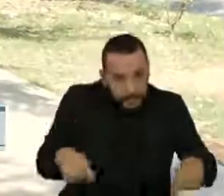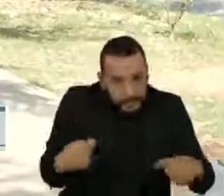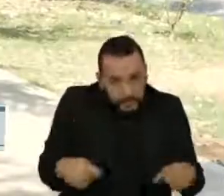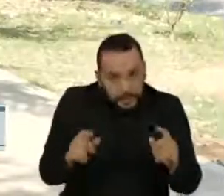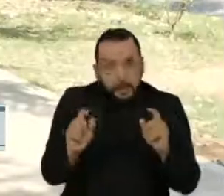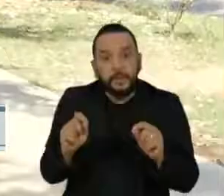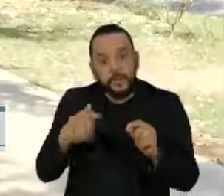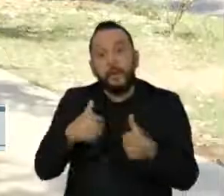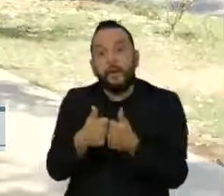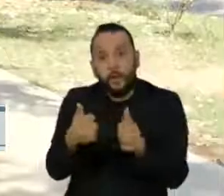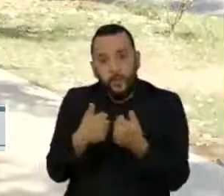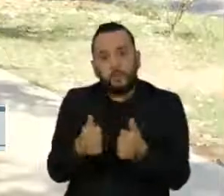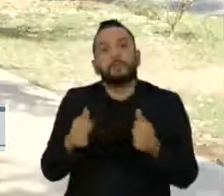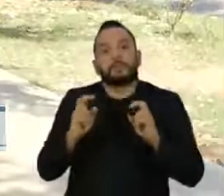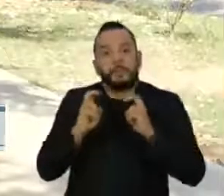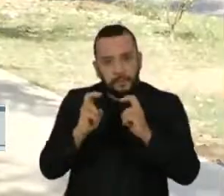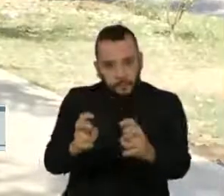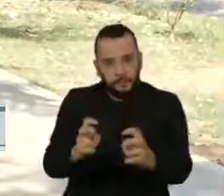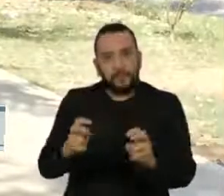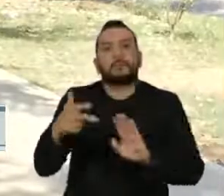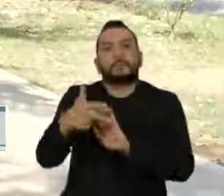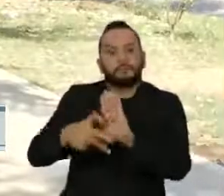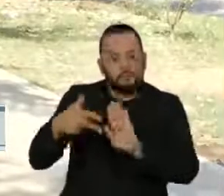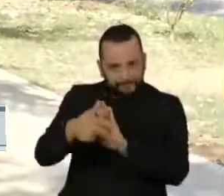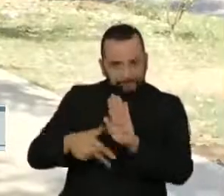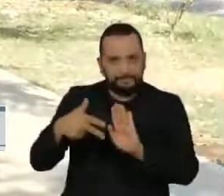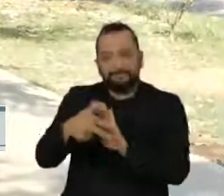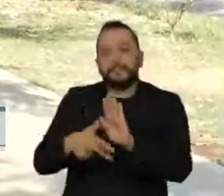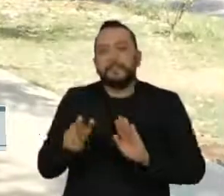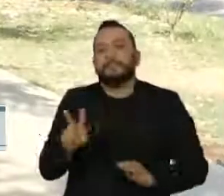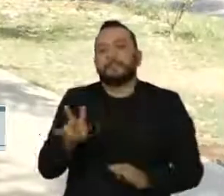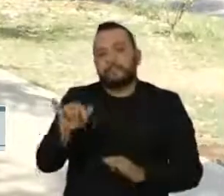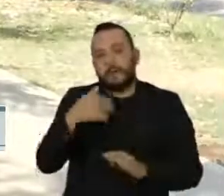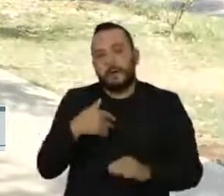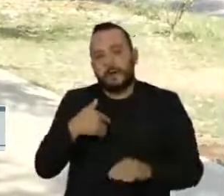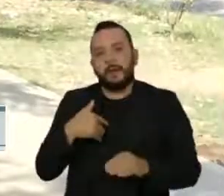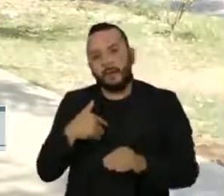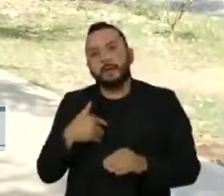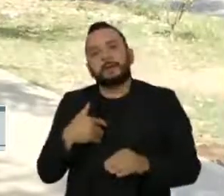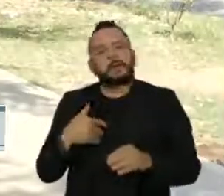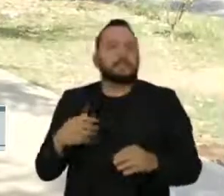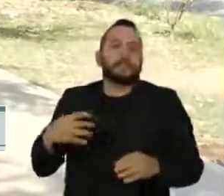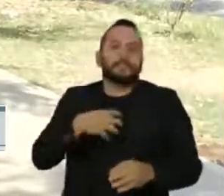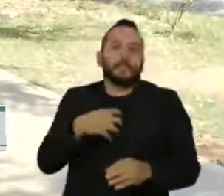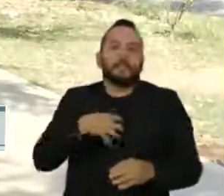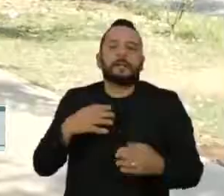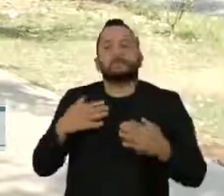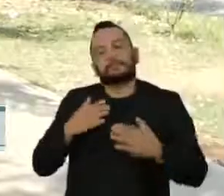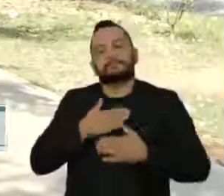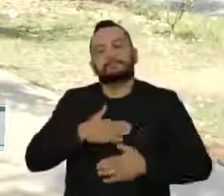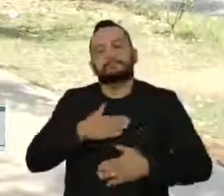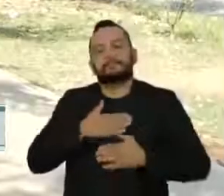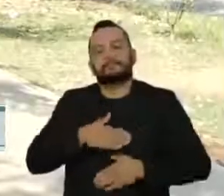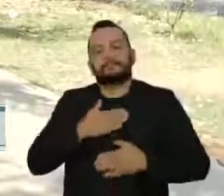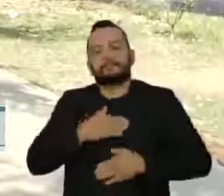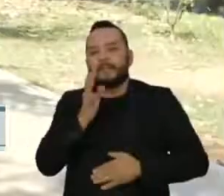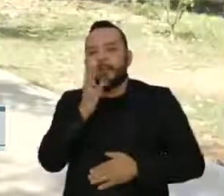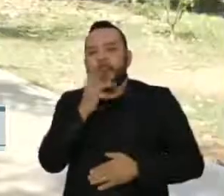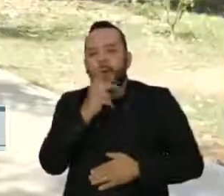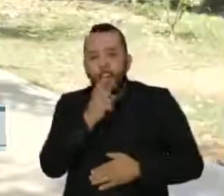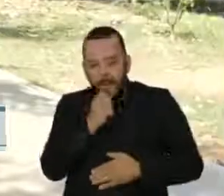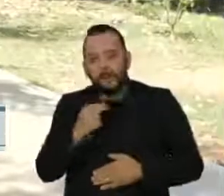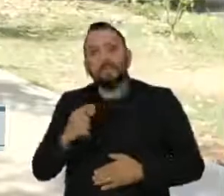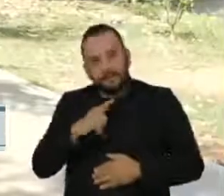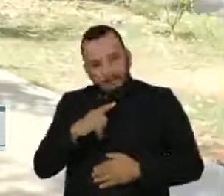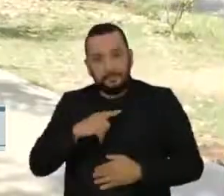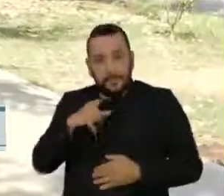público, linhas de ônibus, metrô e da CPTM vão funcionar aí em esquema de feriado com operação mais lenta, então é bom ficar